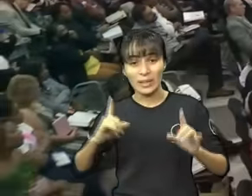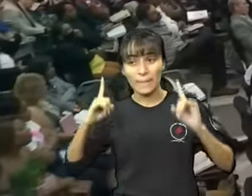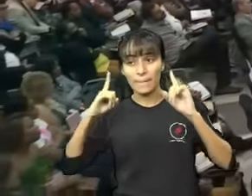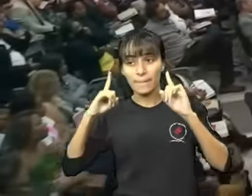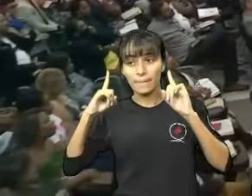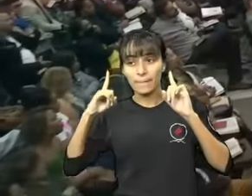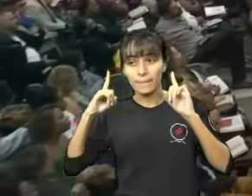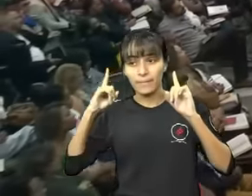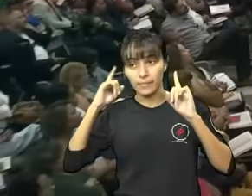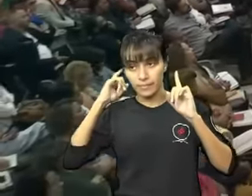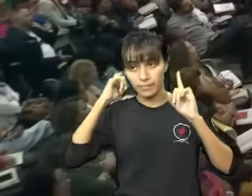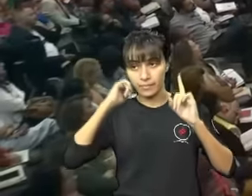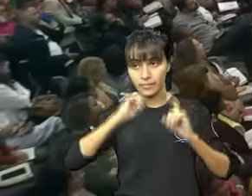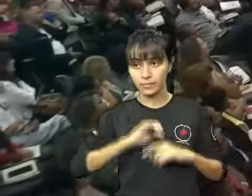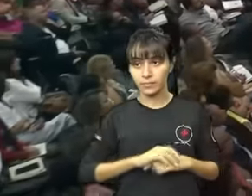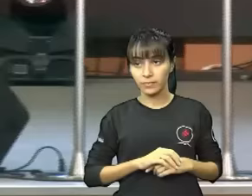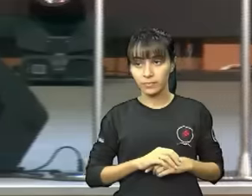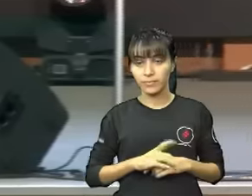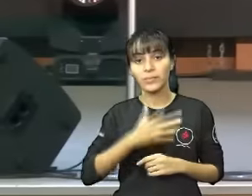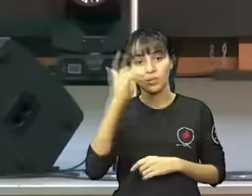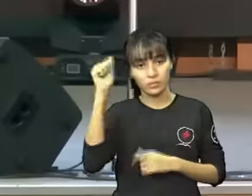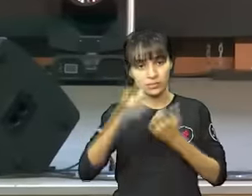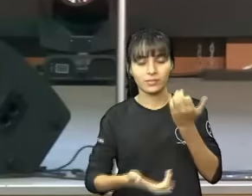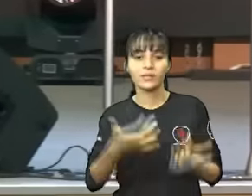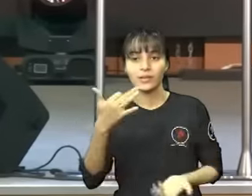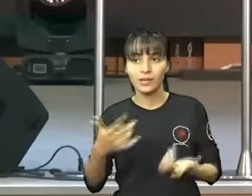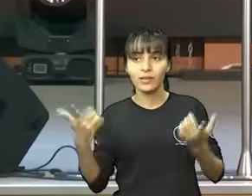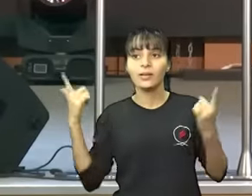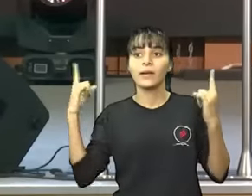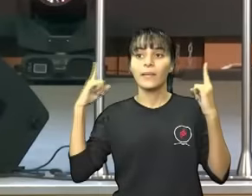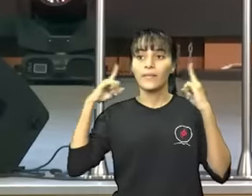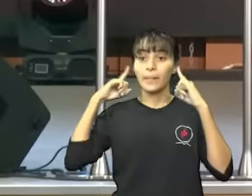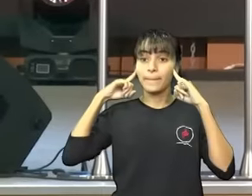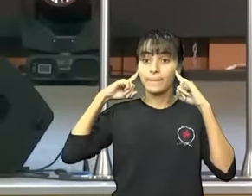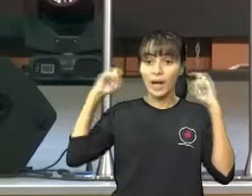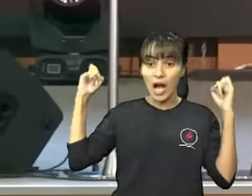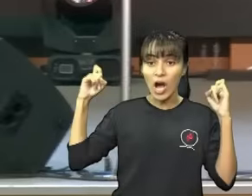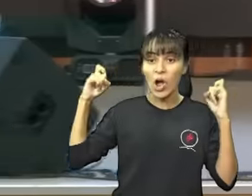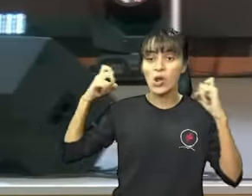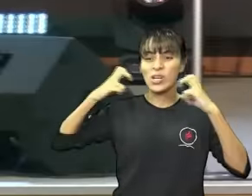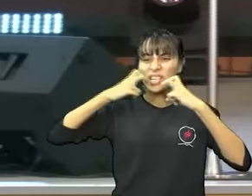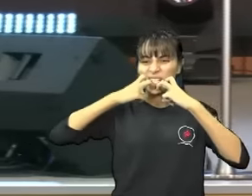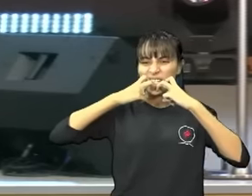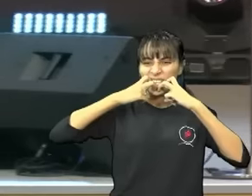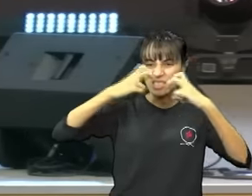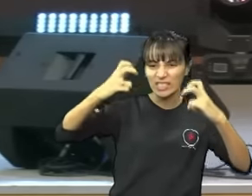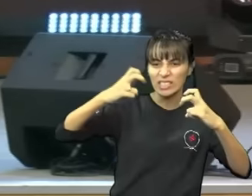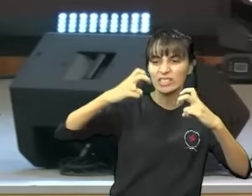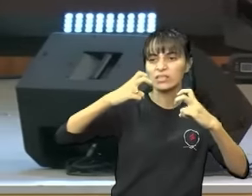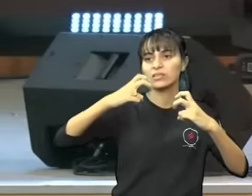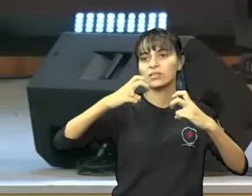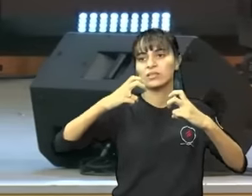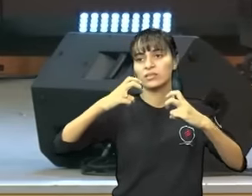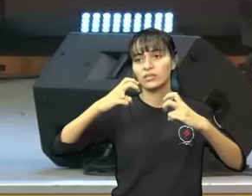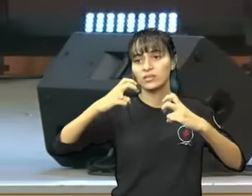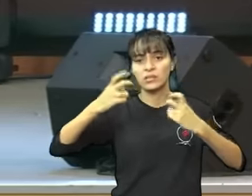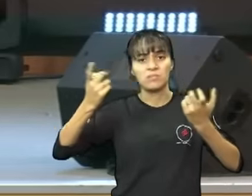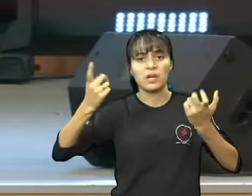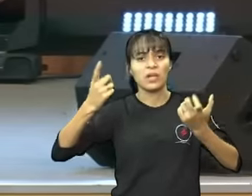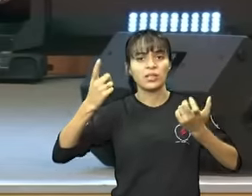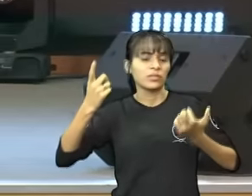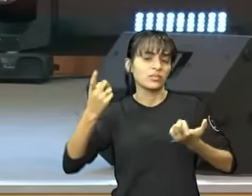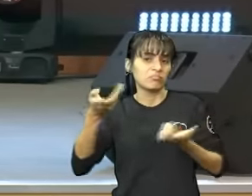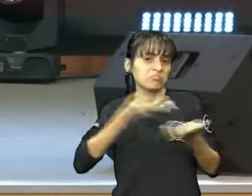não desculpa por favor não quero que ninguém quem for lançado lá vai ouvir os gritos É mas não vai